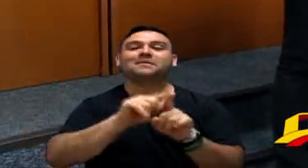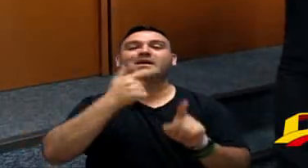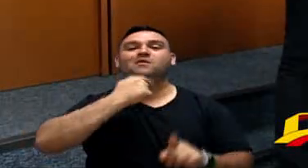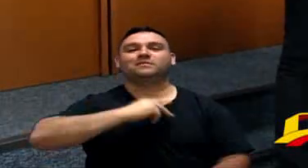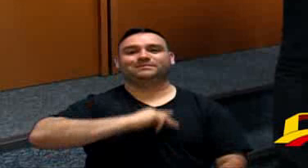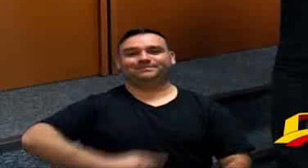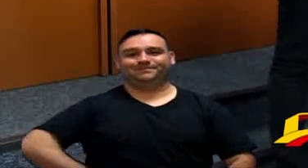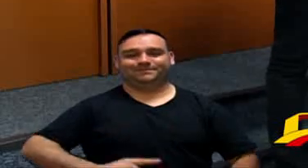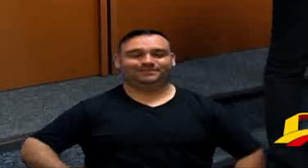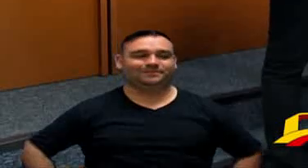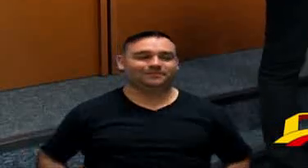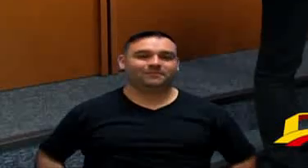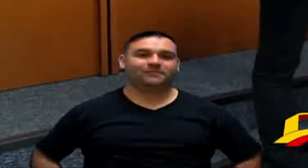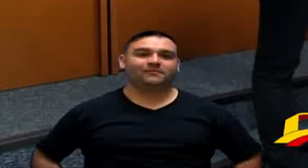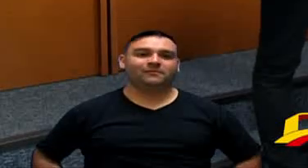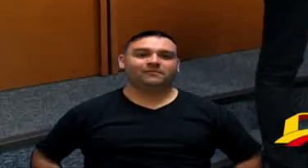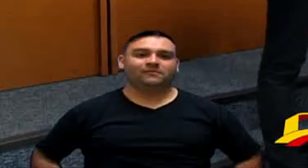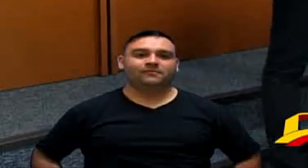presidente